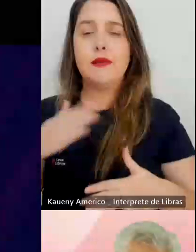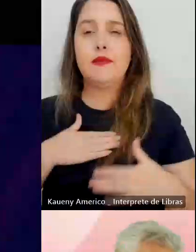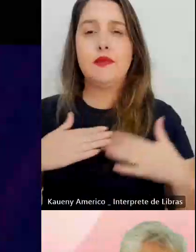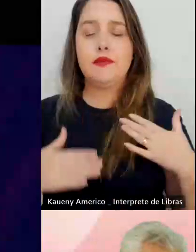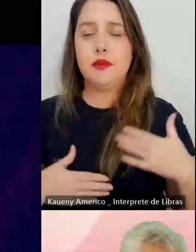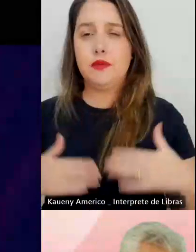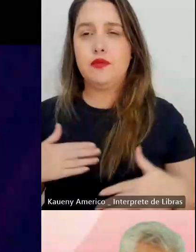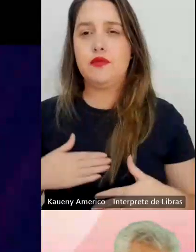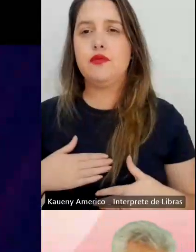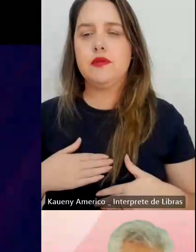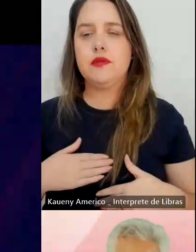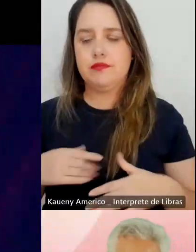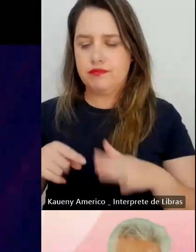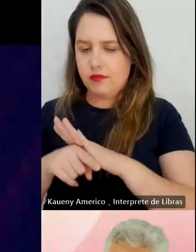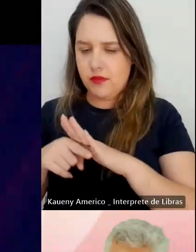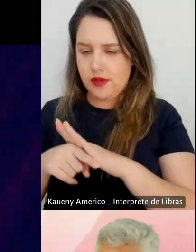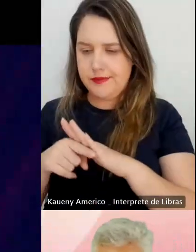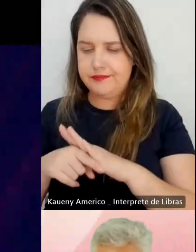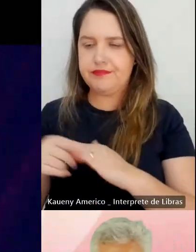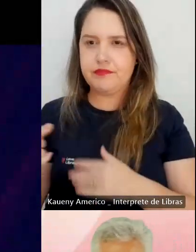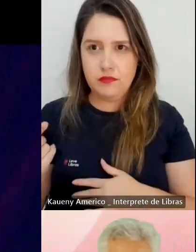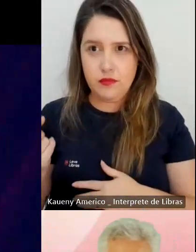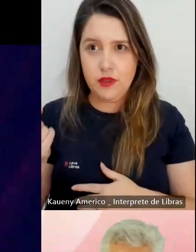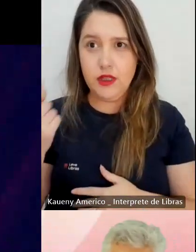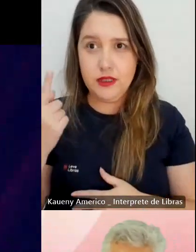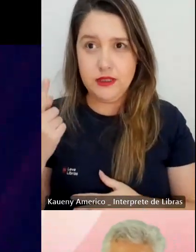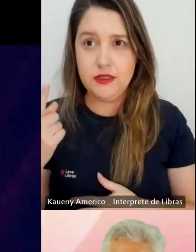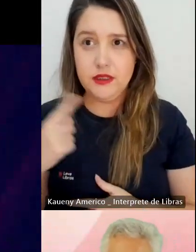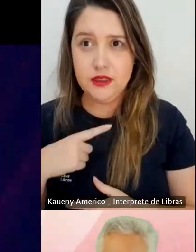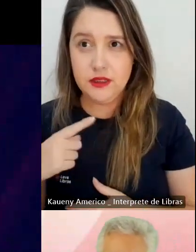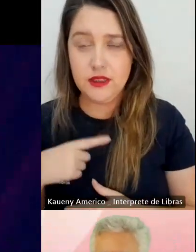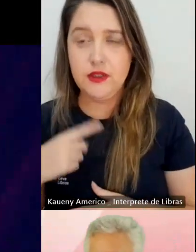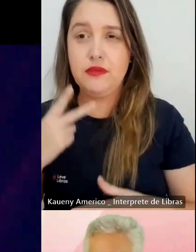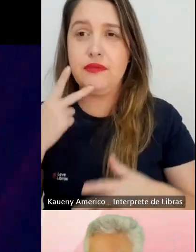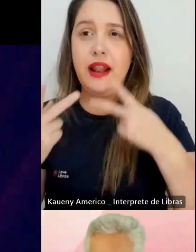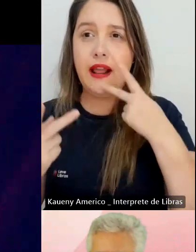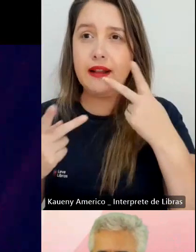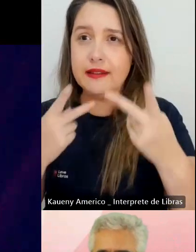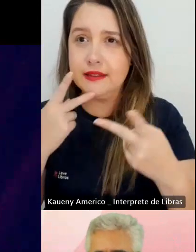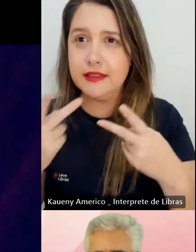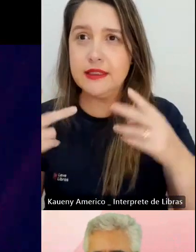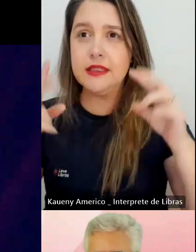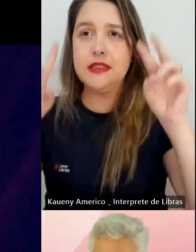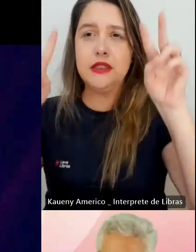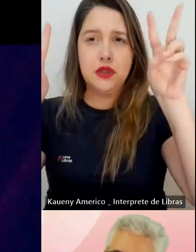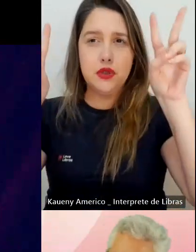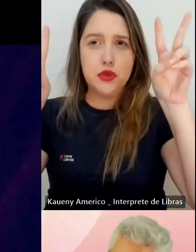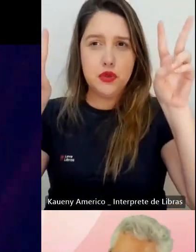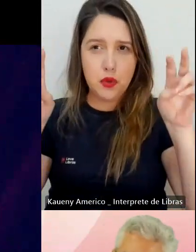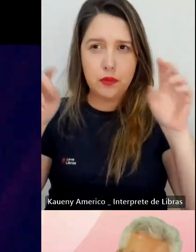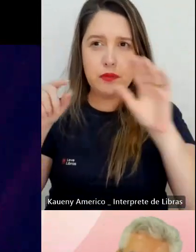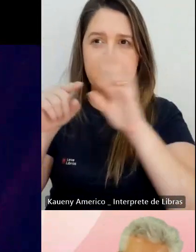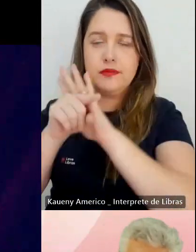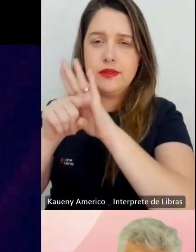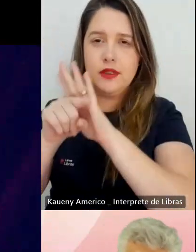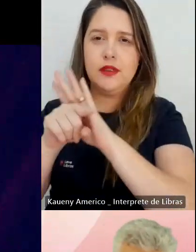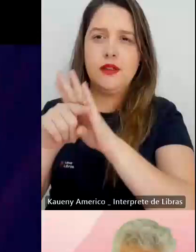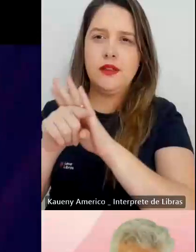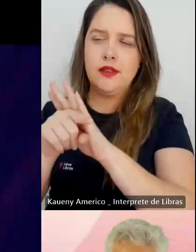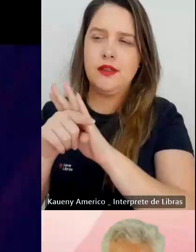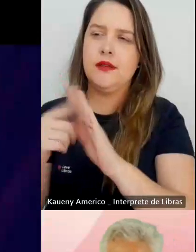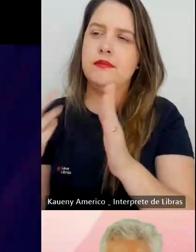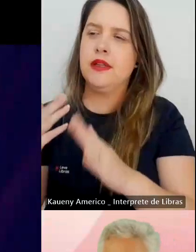hoje é uma coisa extremamente difundida, extremamente falada sobre o exame da mama, o próprio toque da mama da